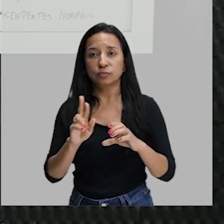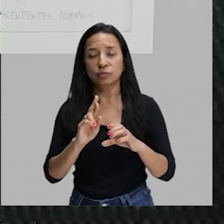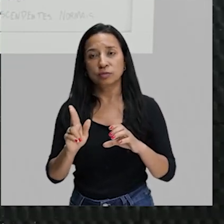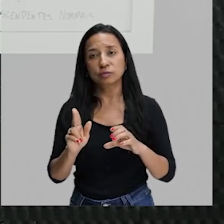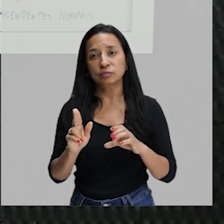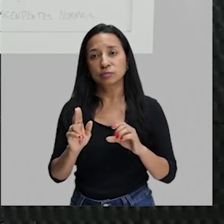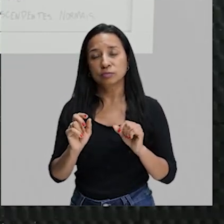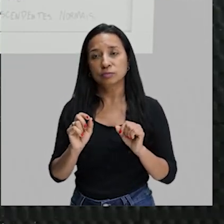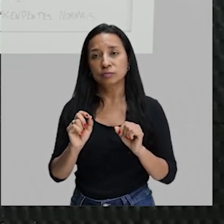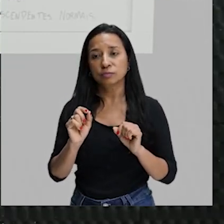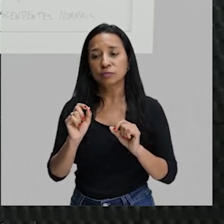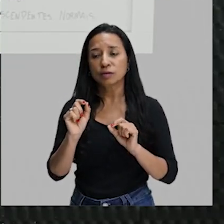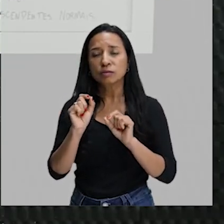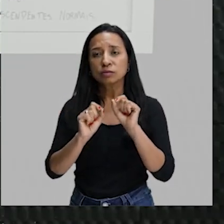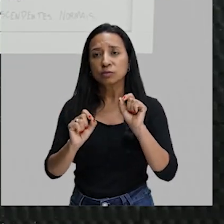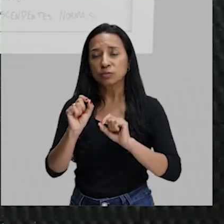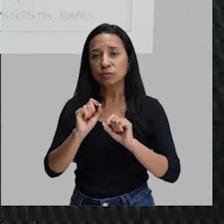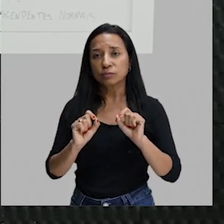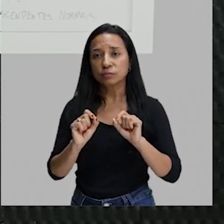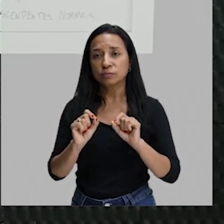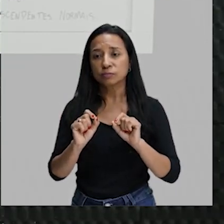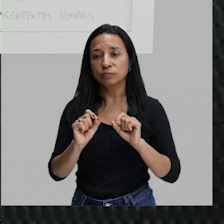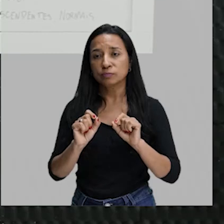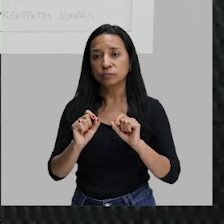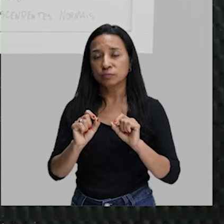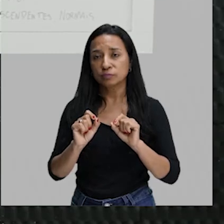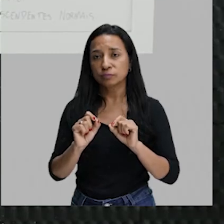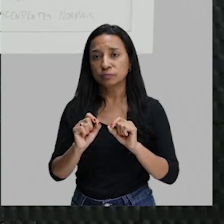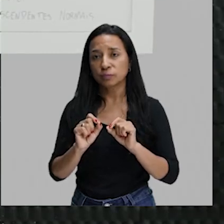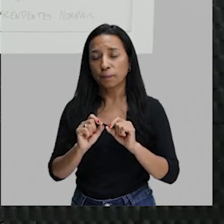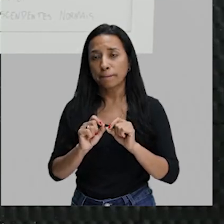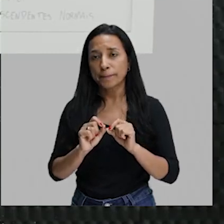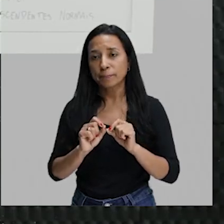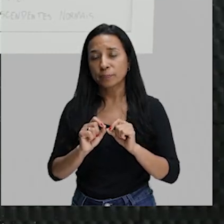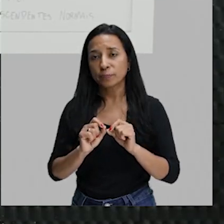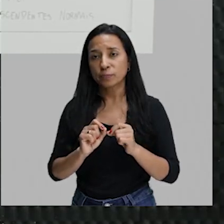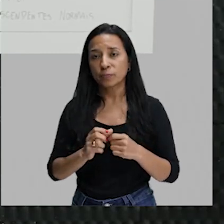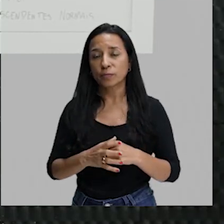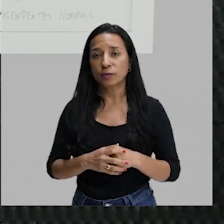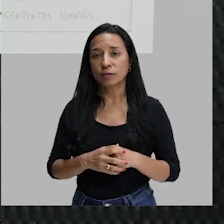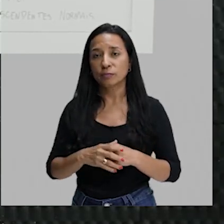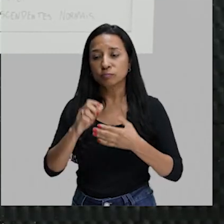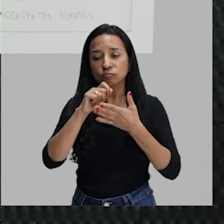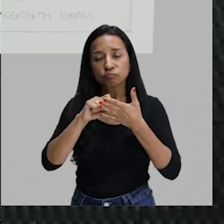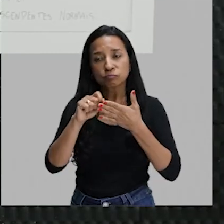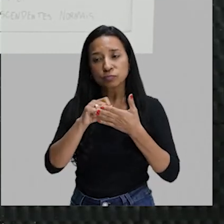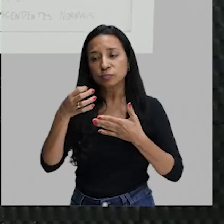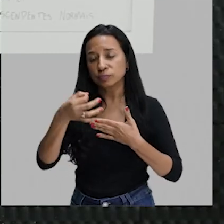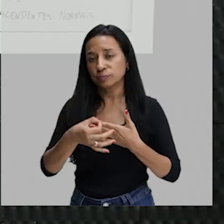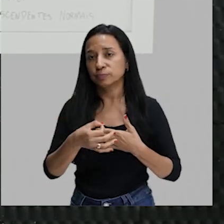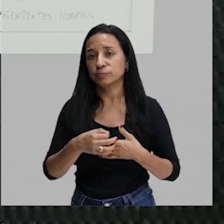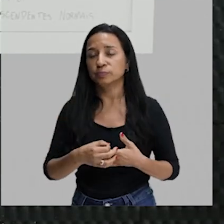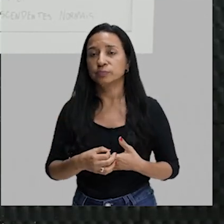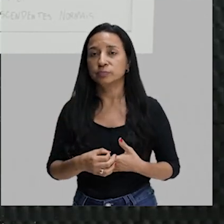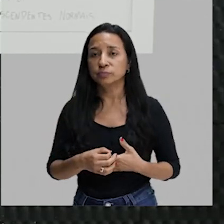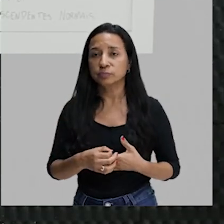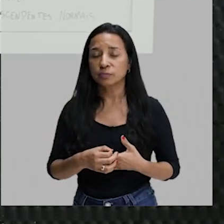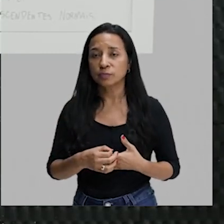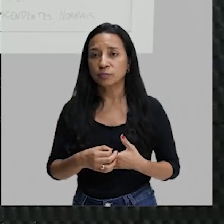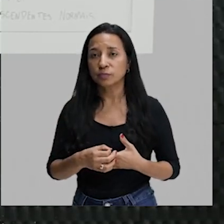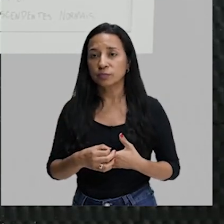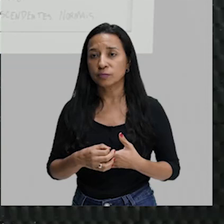diferente, ele vai ser o quê? Homozigoto. Vou escrever direito aqui, ó. Ele vai ser